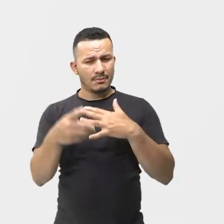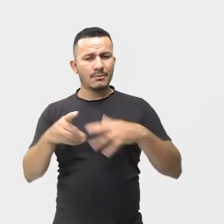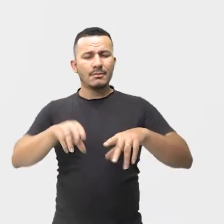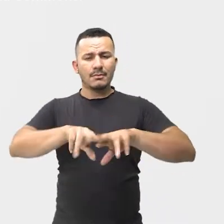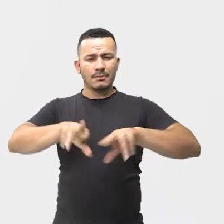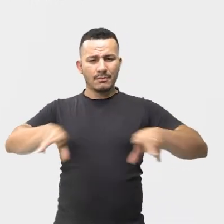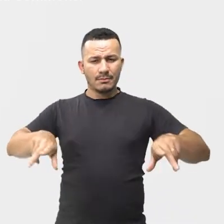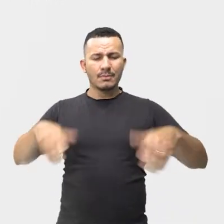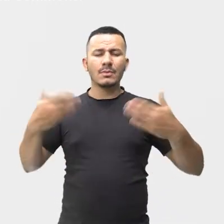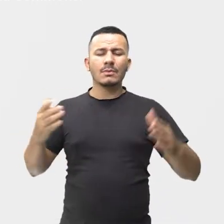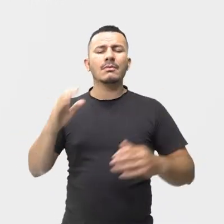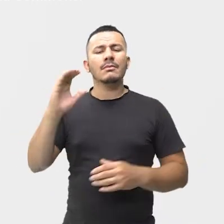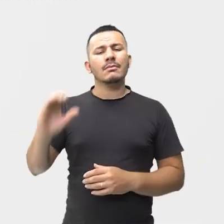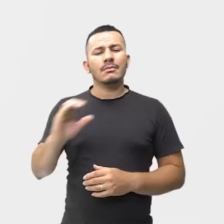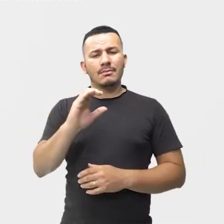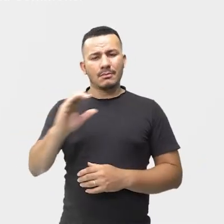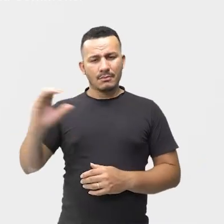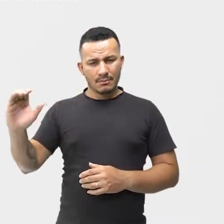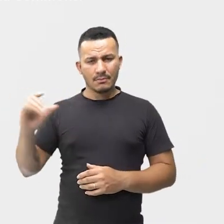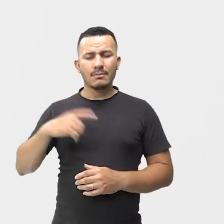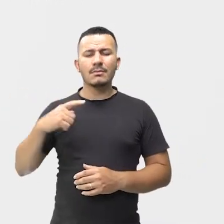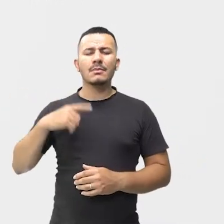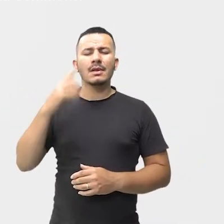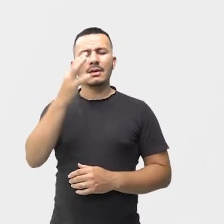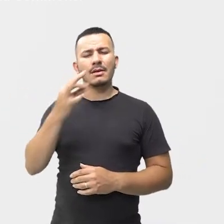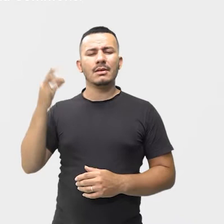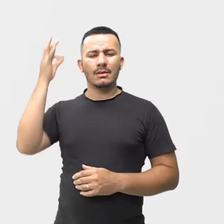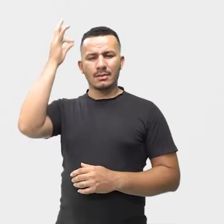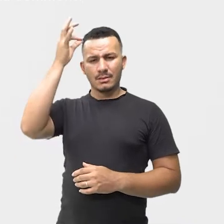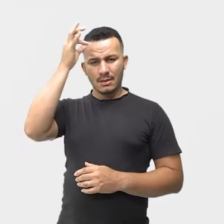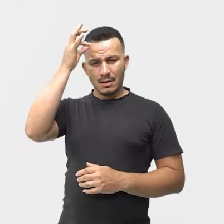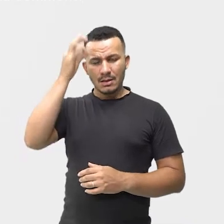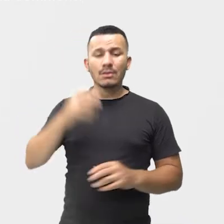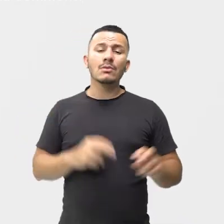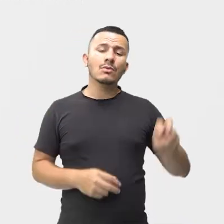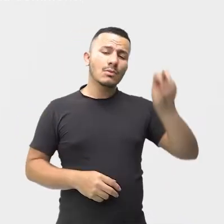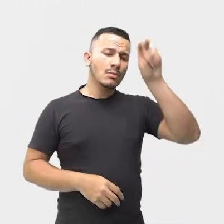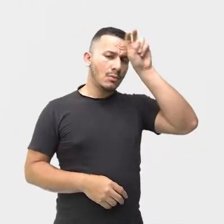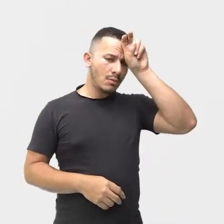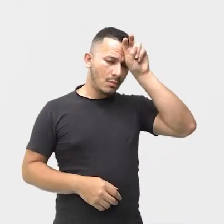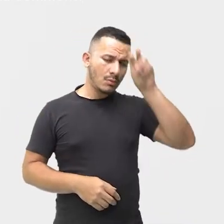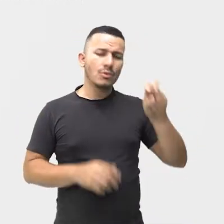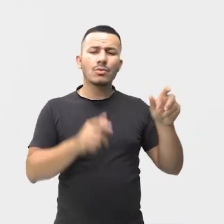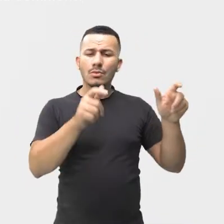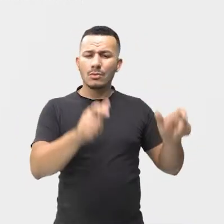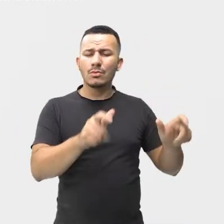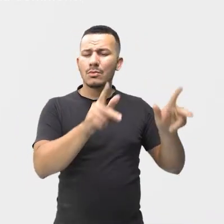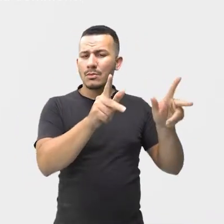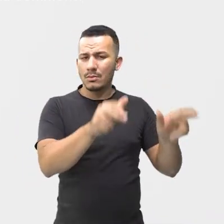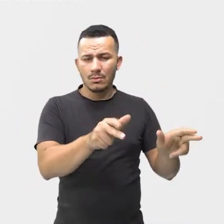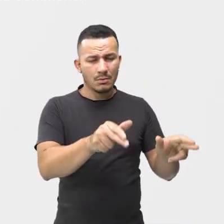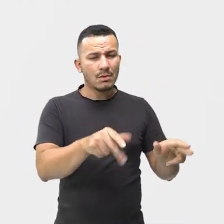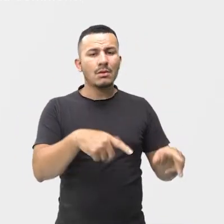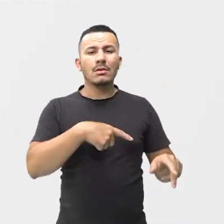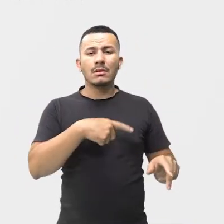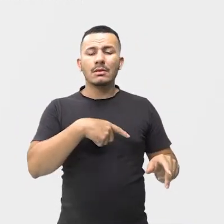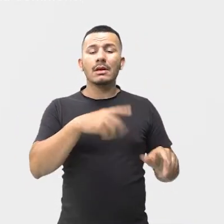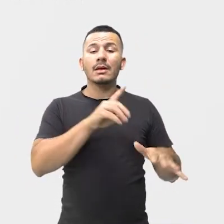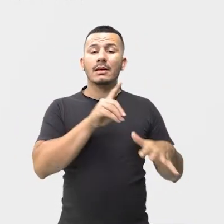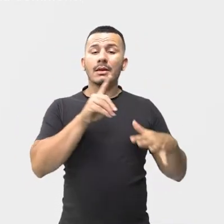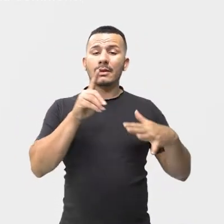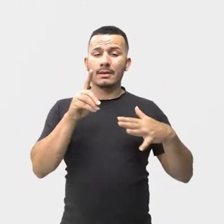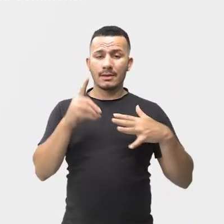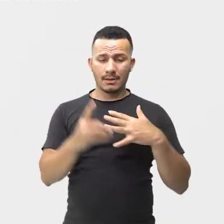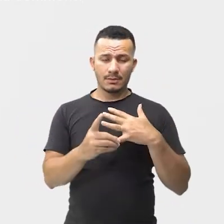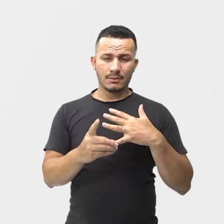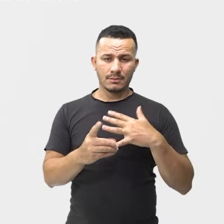temos, por exemplo, na região católica, nós temos vários santos. Os egípcios também tinham esse, mas eram